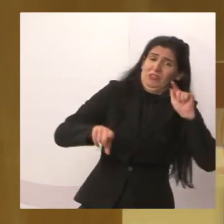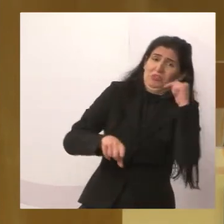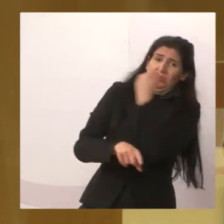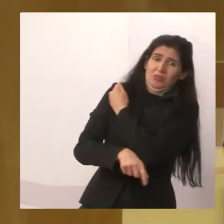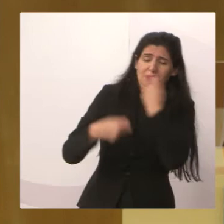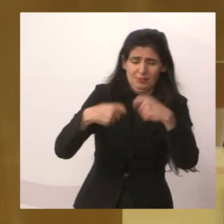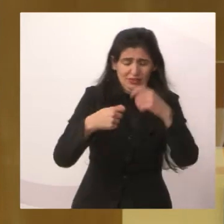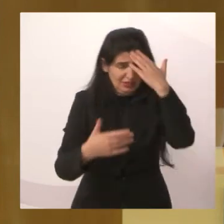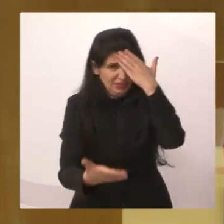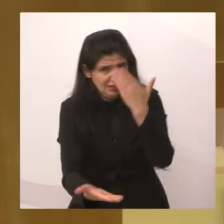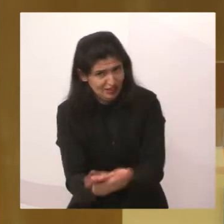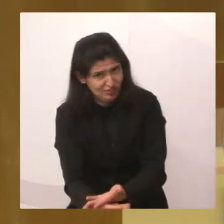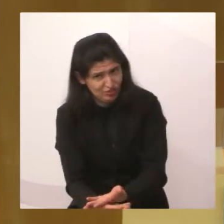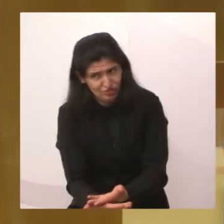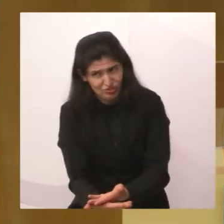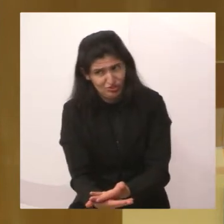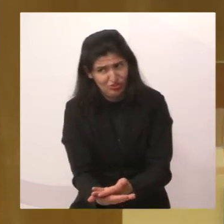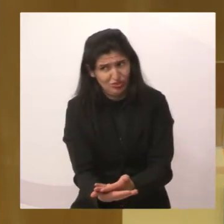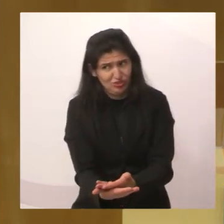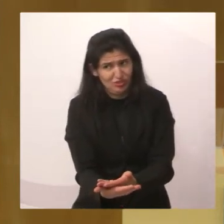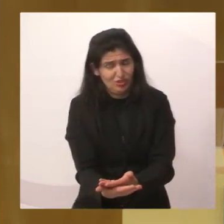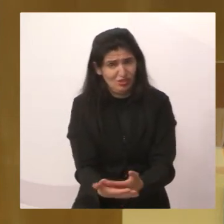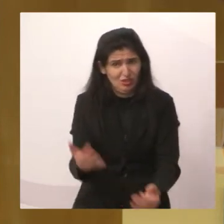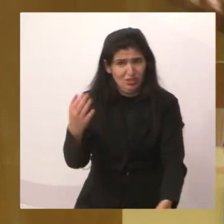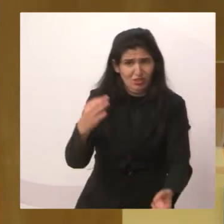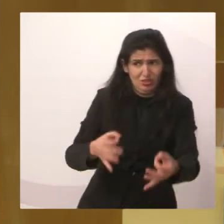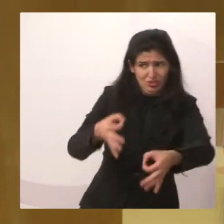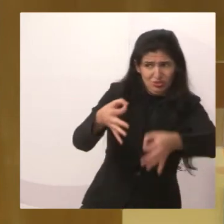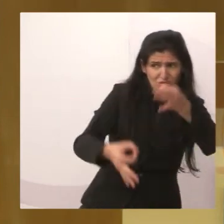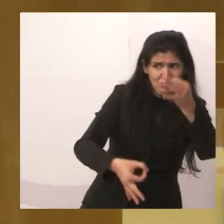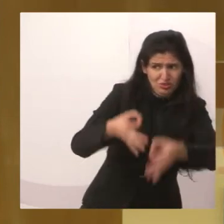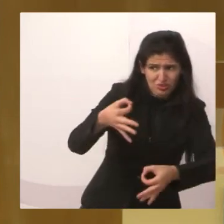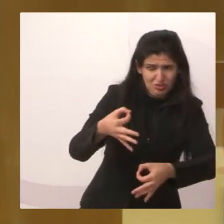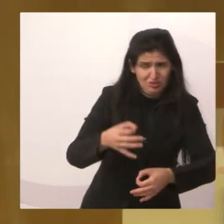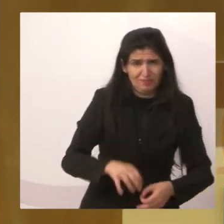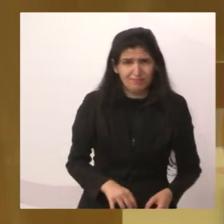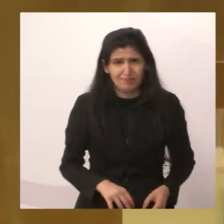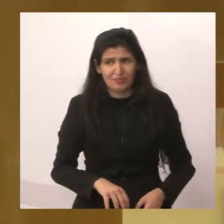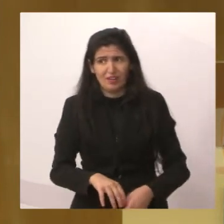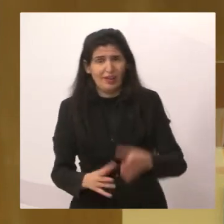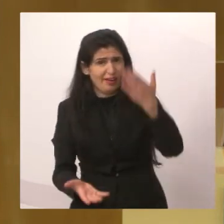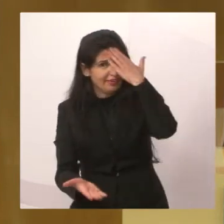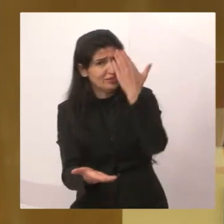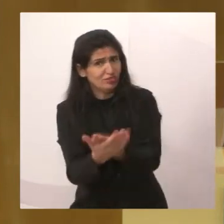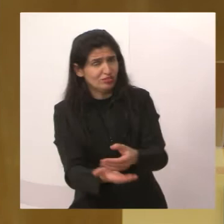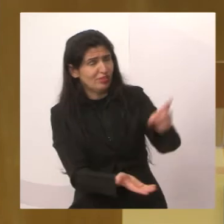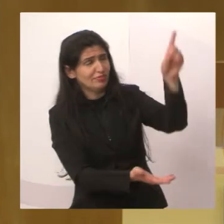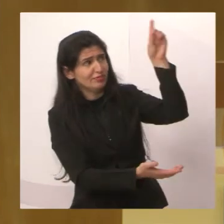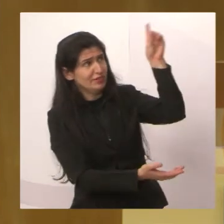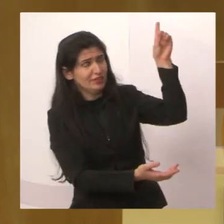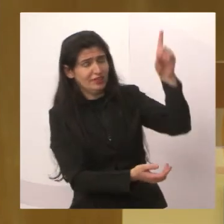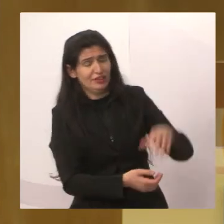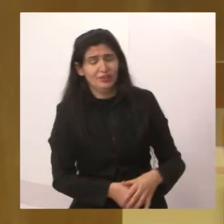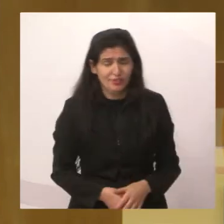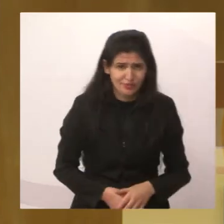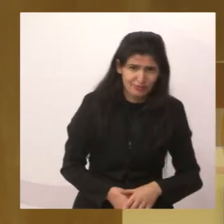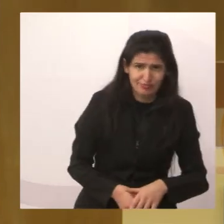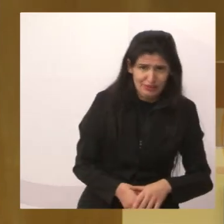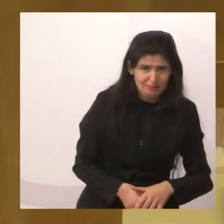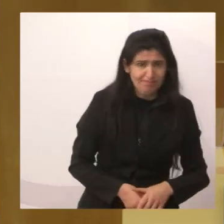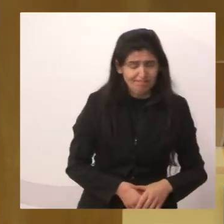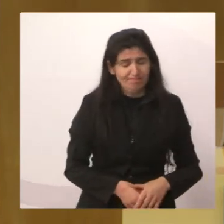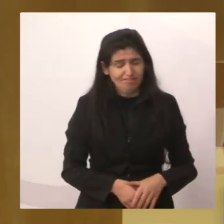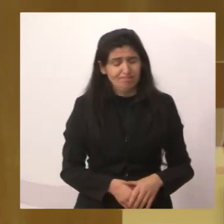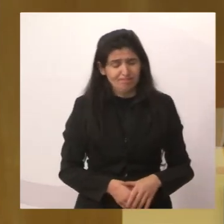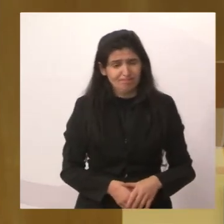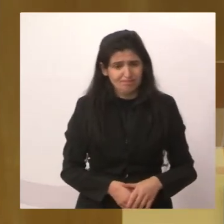porque se a gente não acreditar nas esferas judiciais, a gente vai acreditar no que mais? Né? Só Deus mesmo para ter pena desse povão, né, que